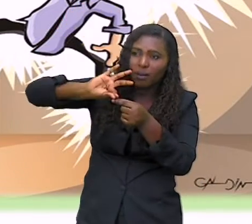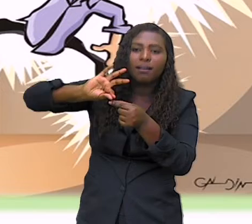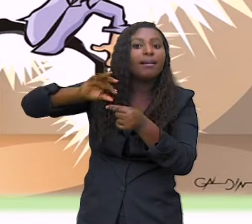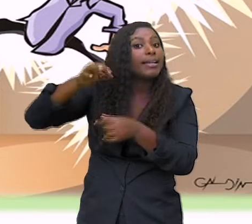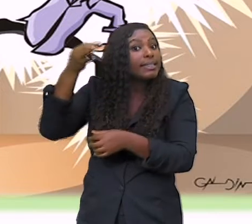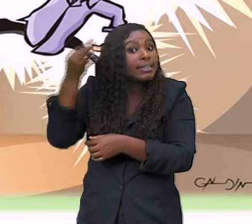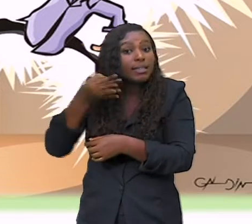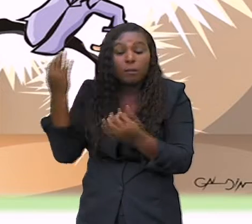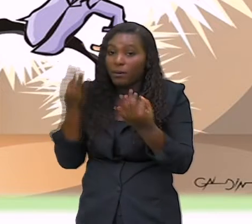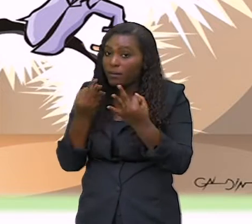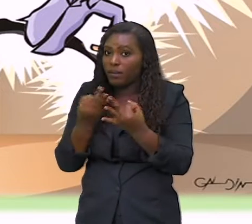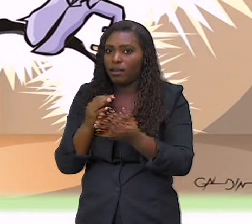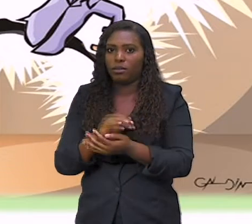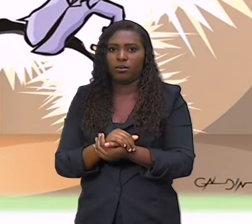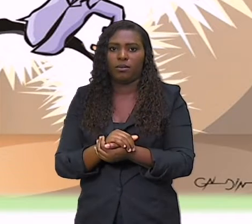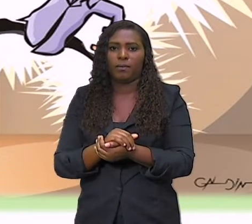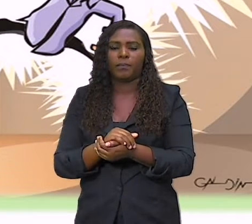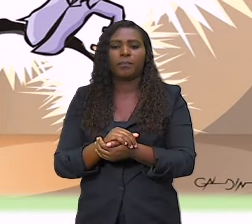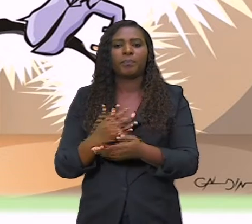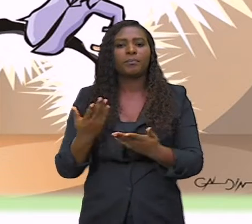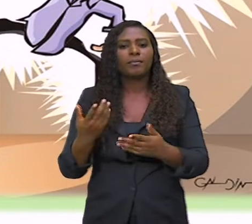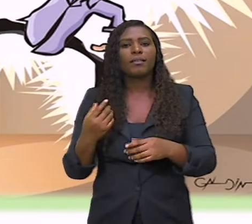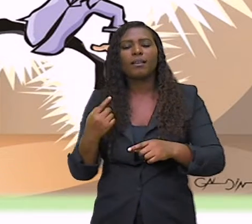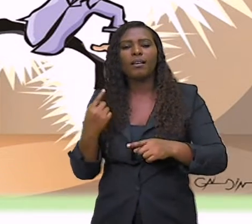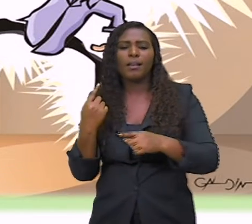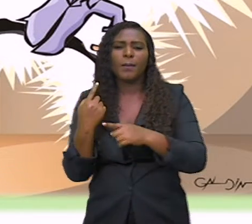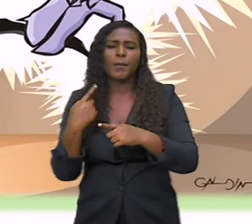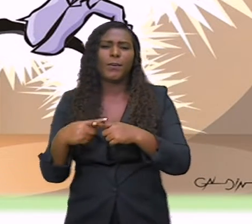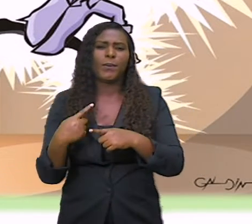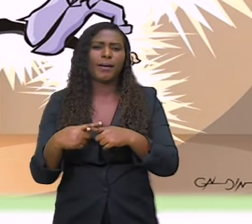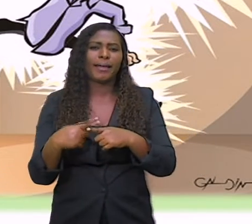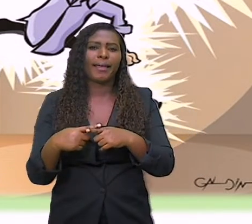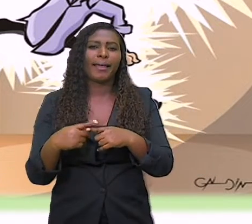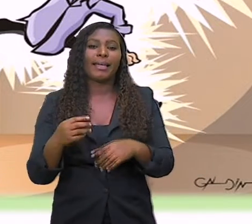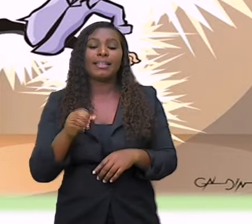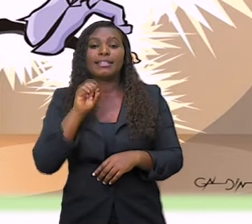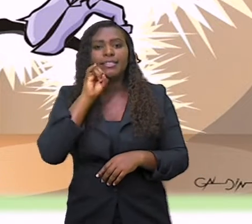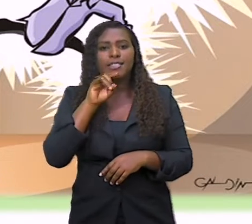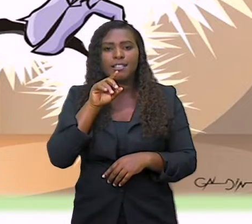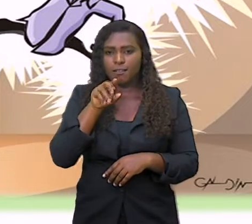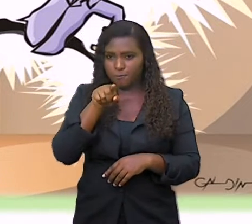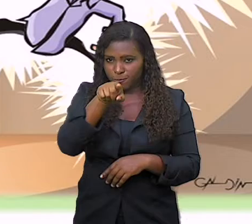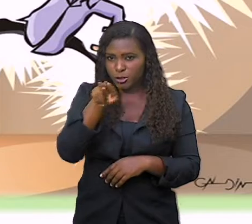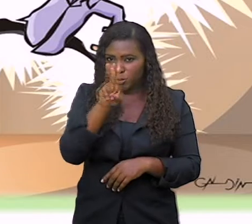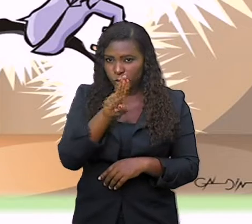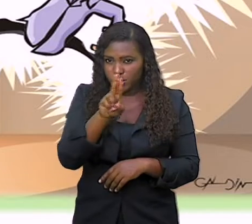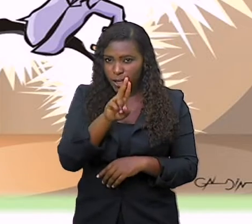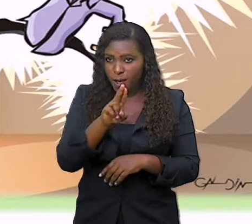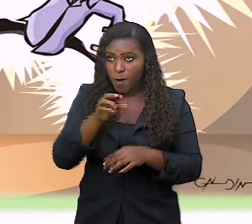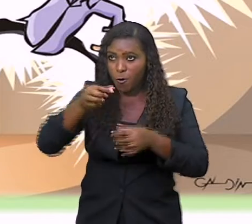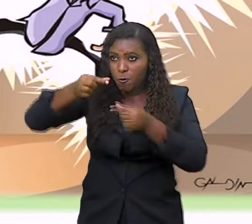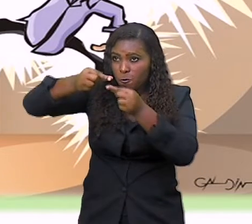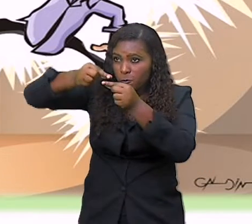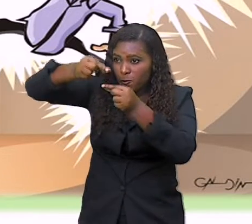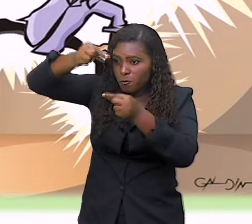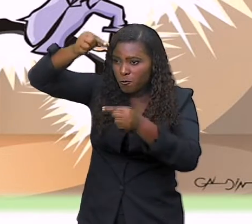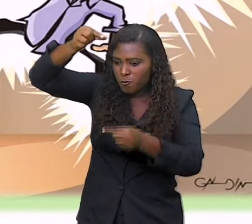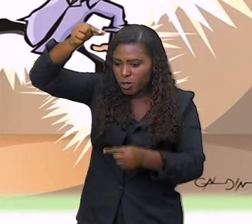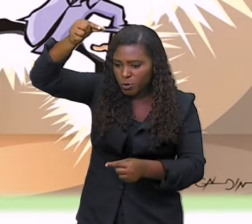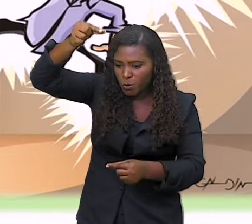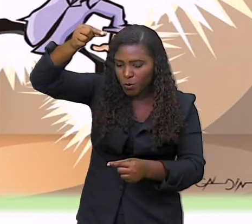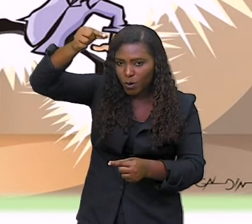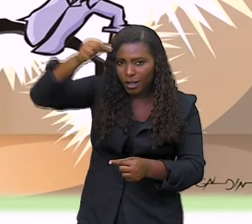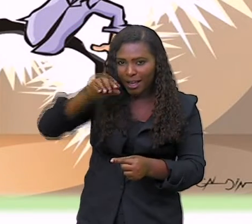exemplo, causa uma compensação. Alguns aparelhos, eles têm uma carcaça, né,